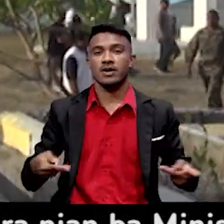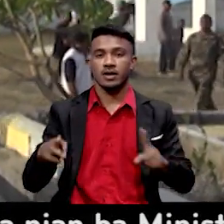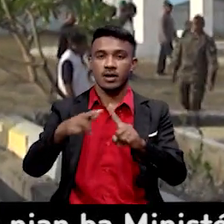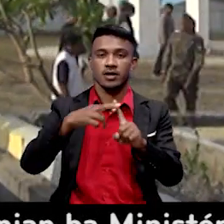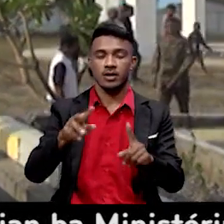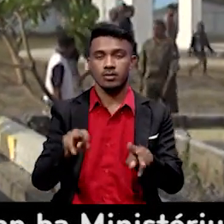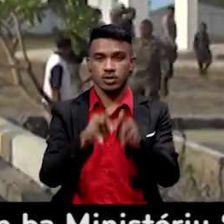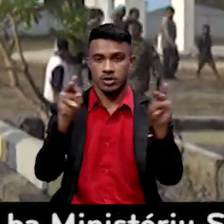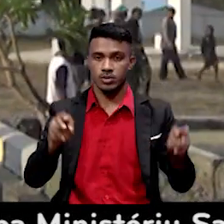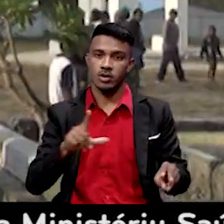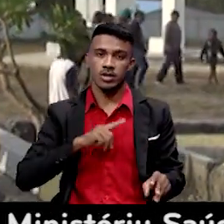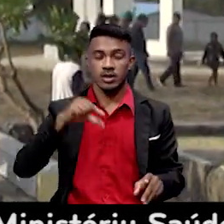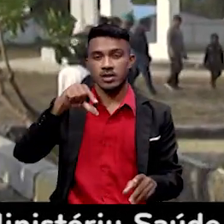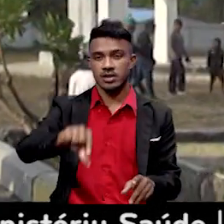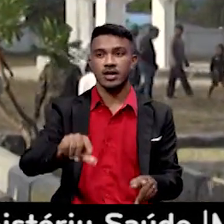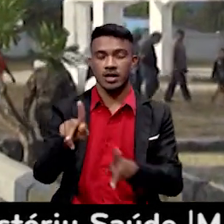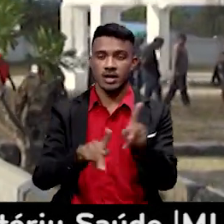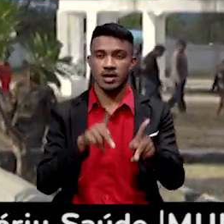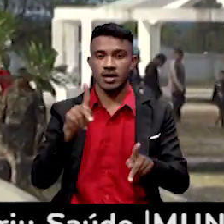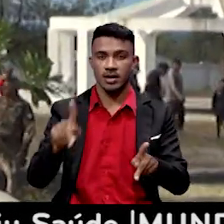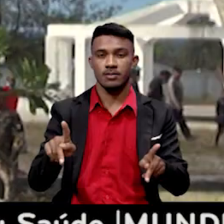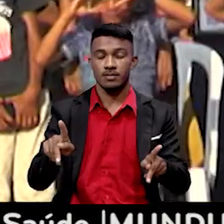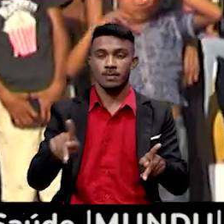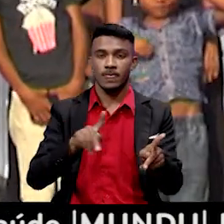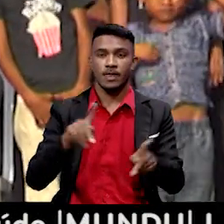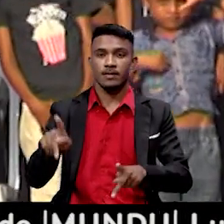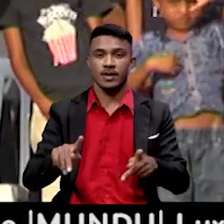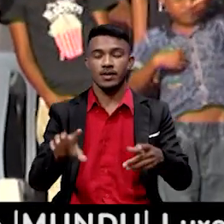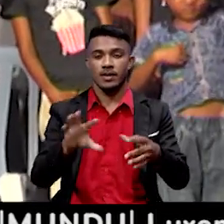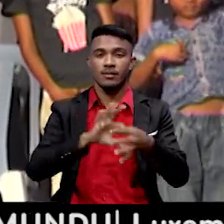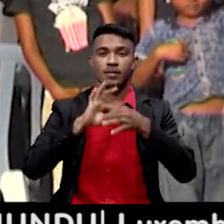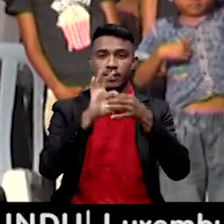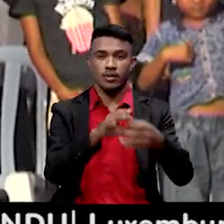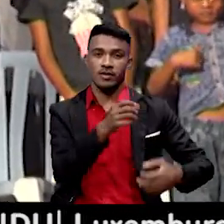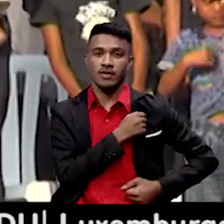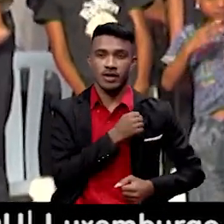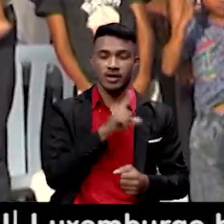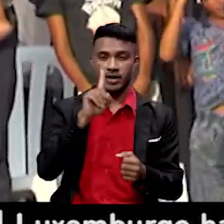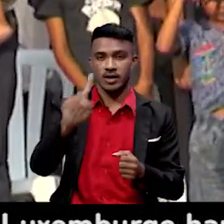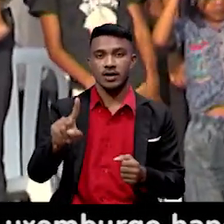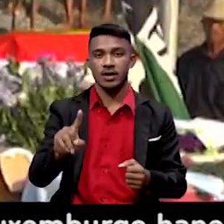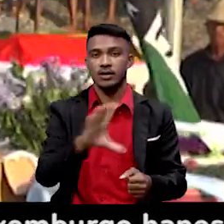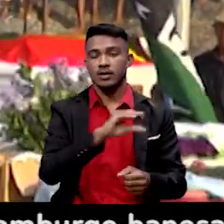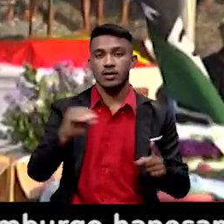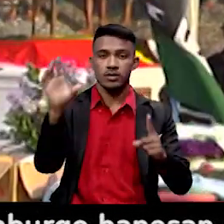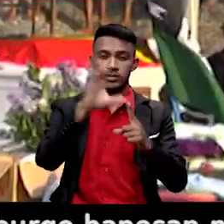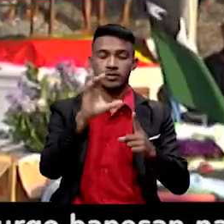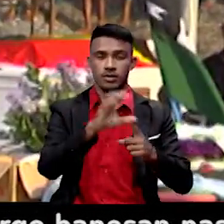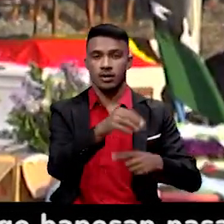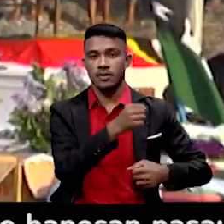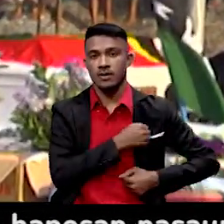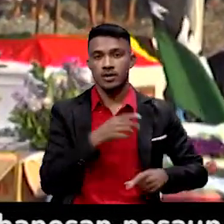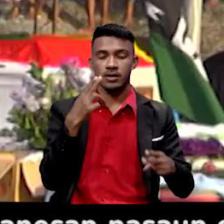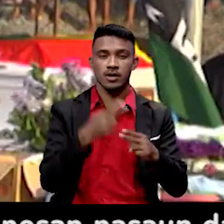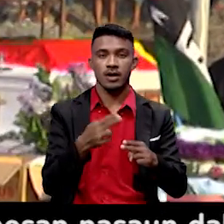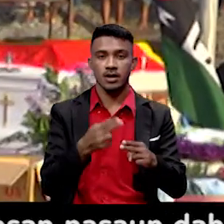cerimônia militar, tamba saudoso no dar membro FF de Teli, ativo Ida. Chef Estado Mayor FF de Teli, Brigadeiro General Calixto Santos Coliati Hateten,